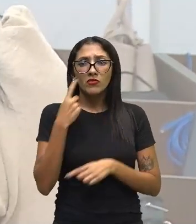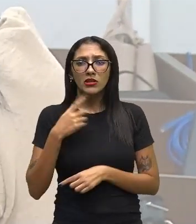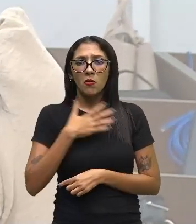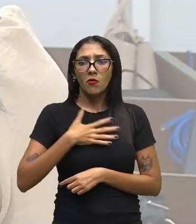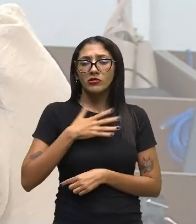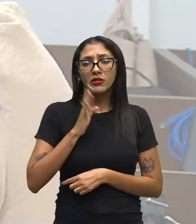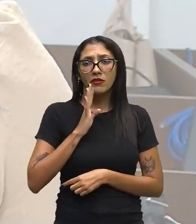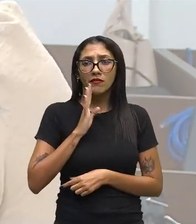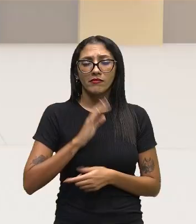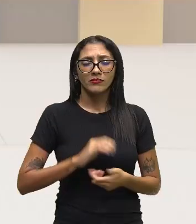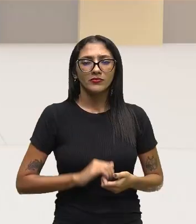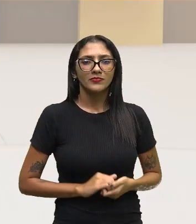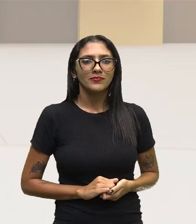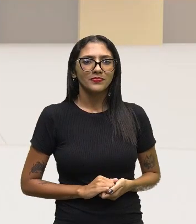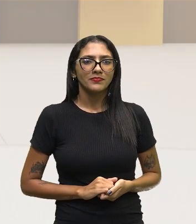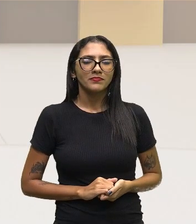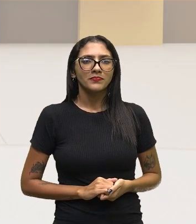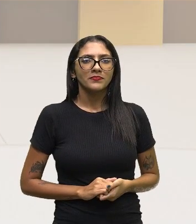eu gostei.